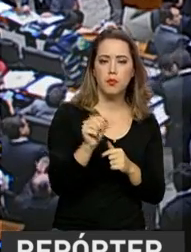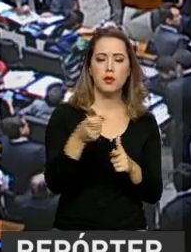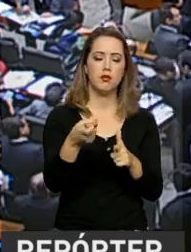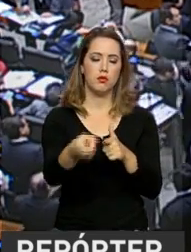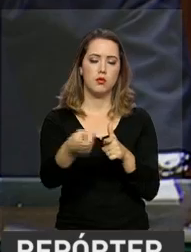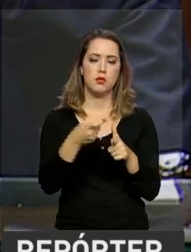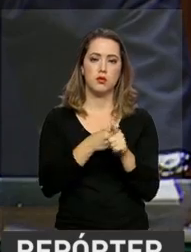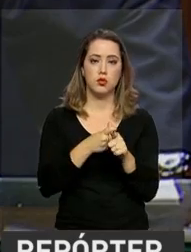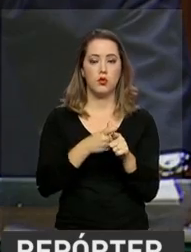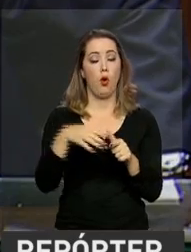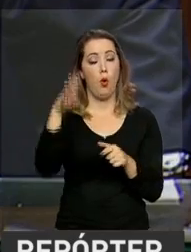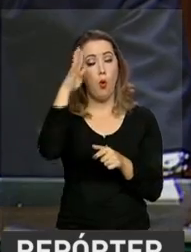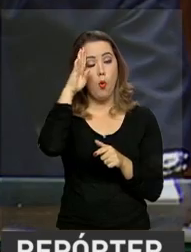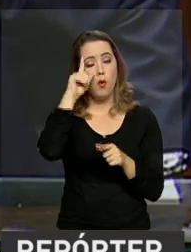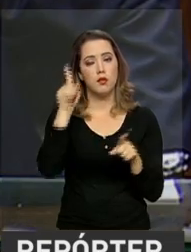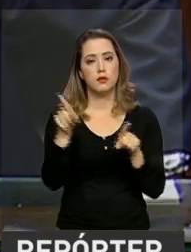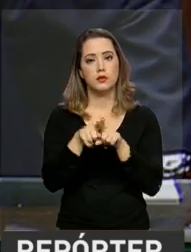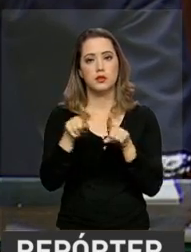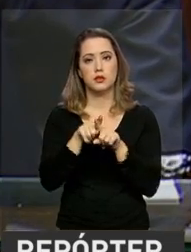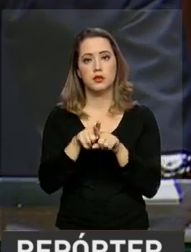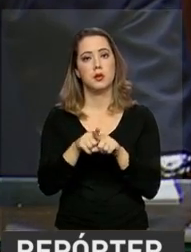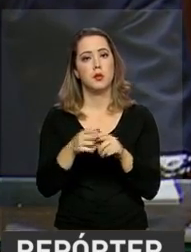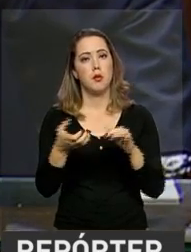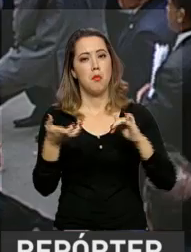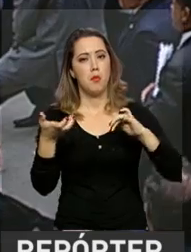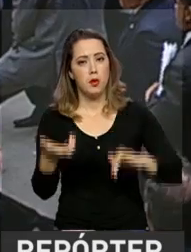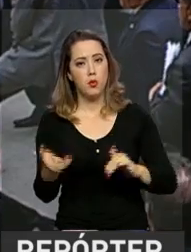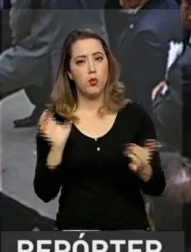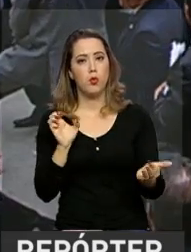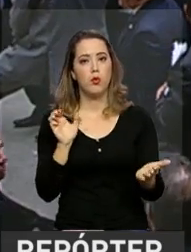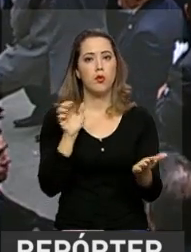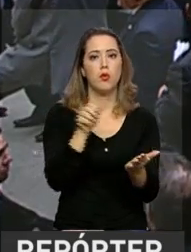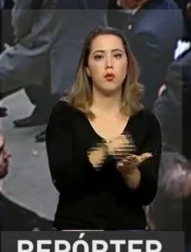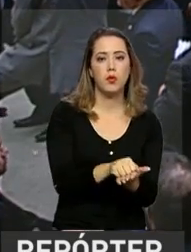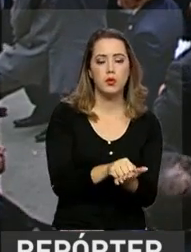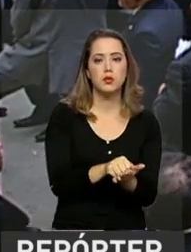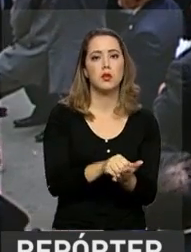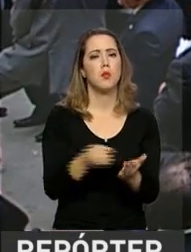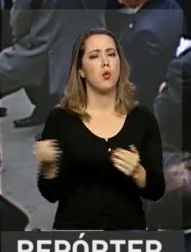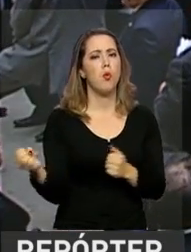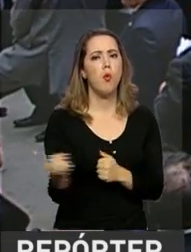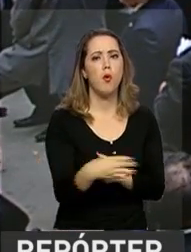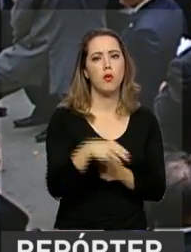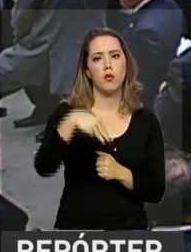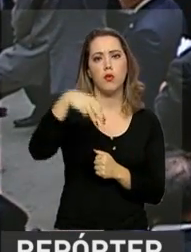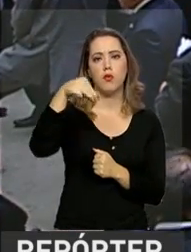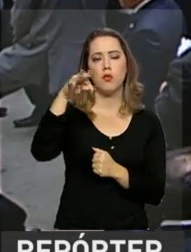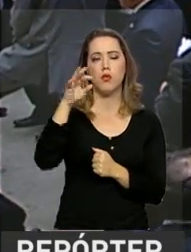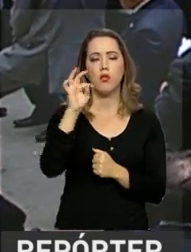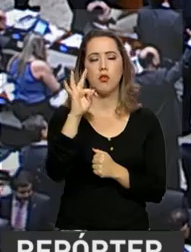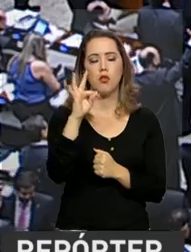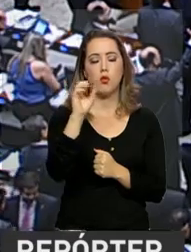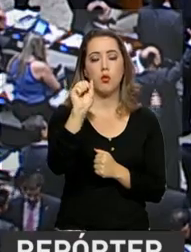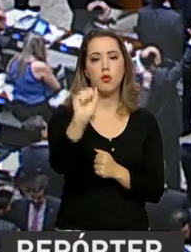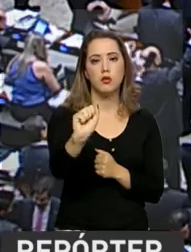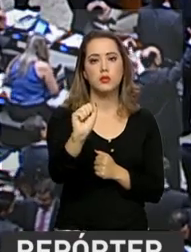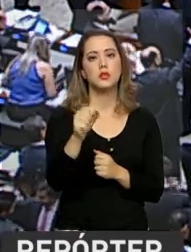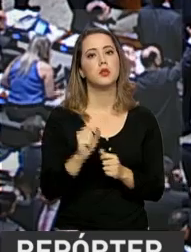quarta-feira o congresso aprovou a nova meta fiscal com um déficit nas contas públicas de